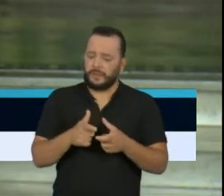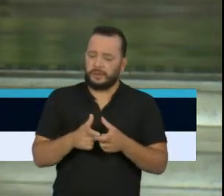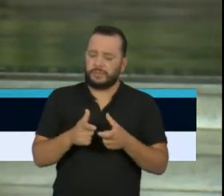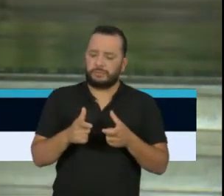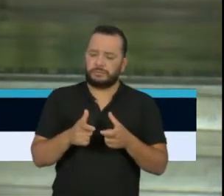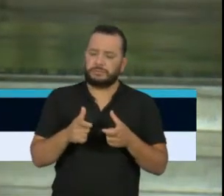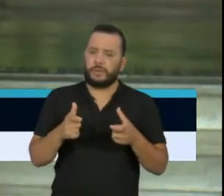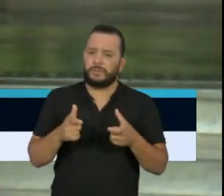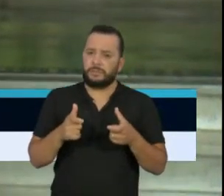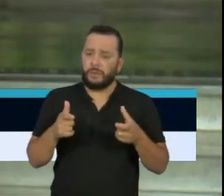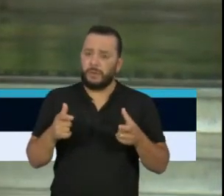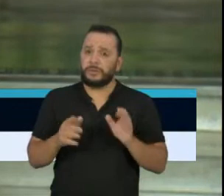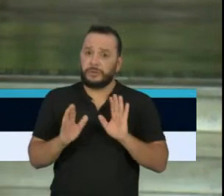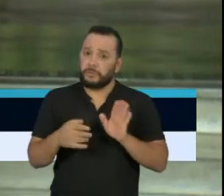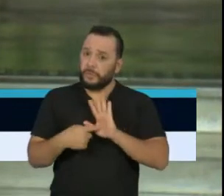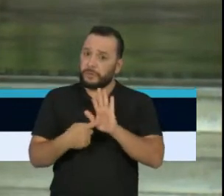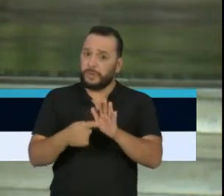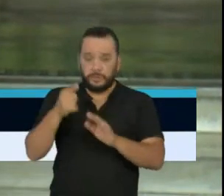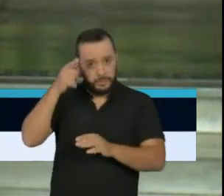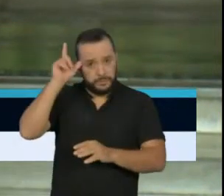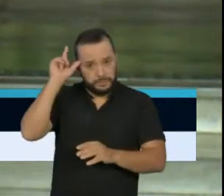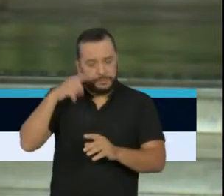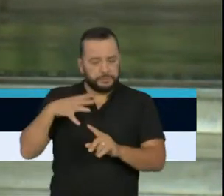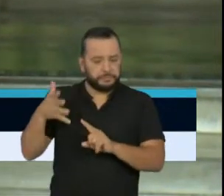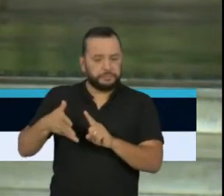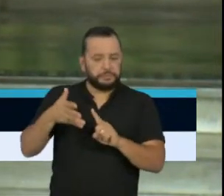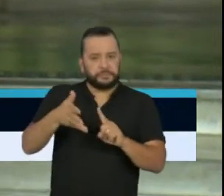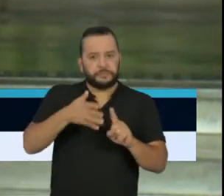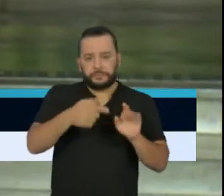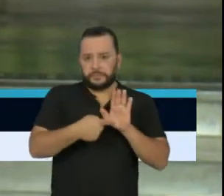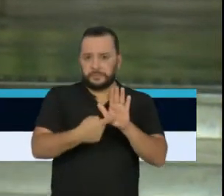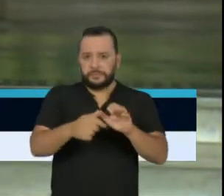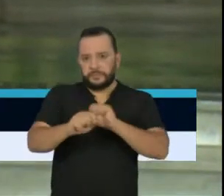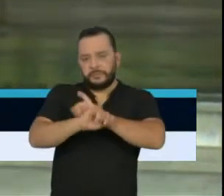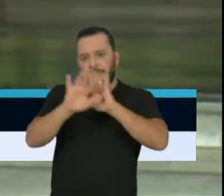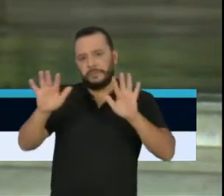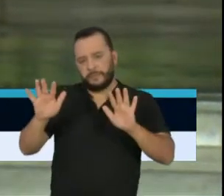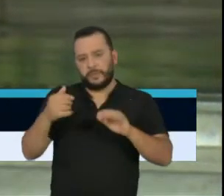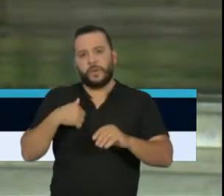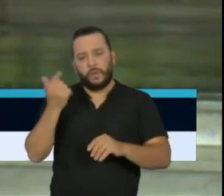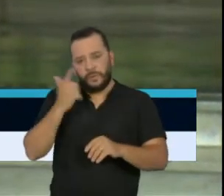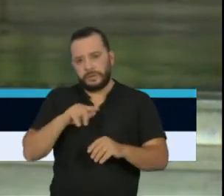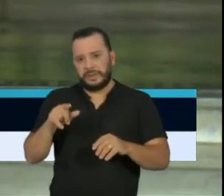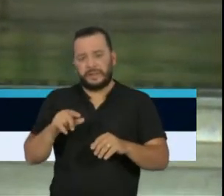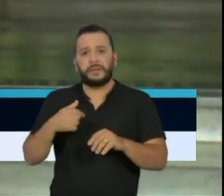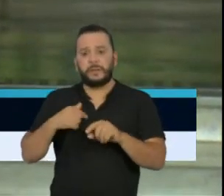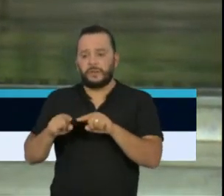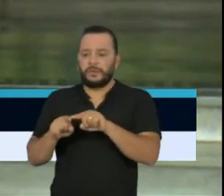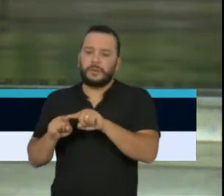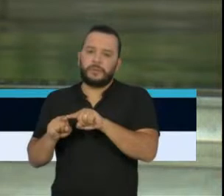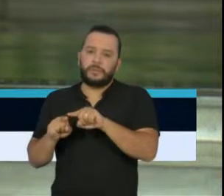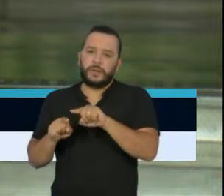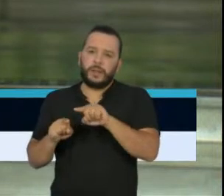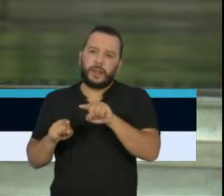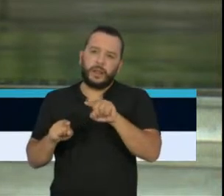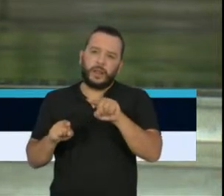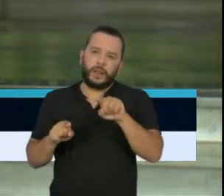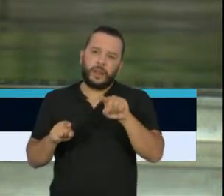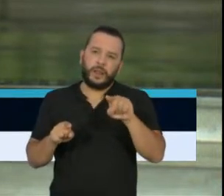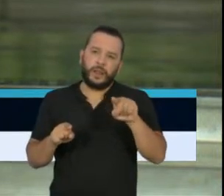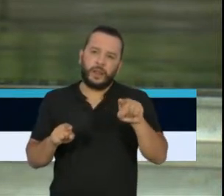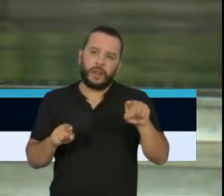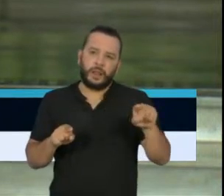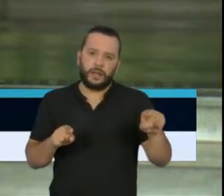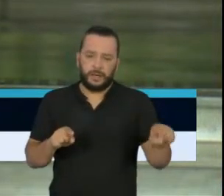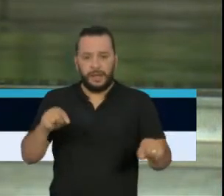demonstrado, aliás, ontem, na coletiva de imprensa, demonstramos com clareza que o achatamento da curva em São Paulo vem acontecendo